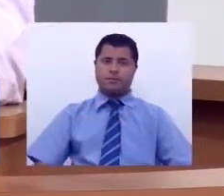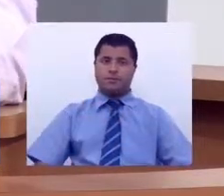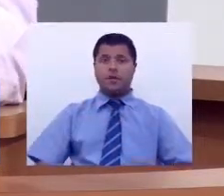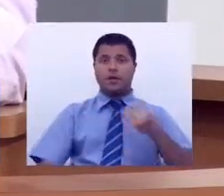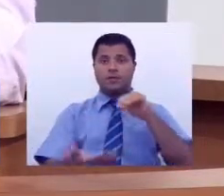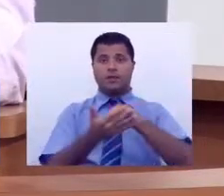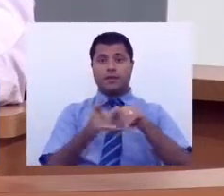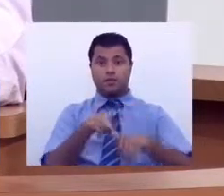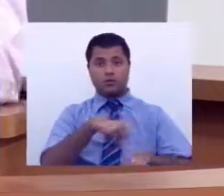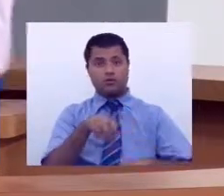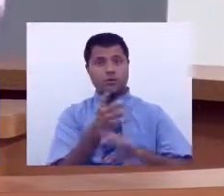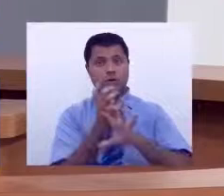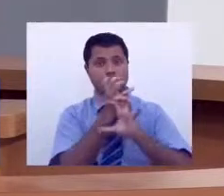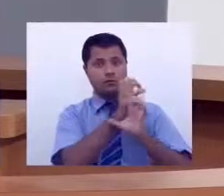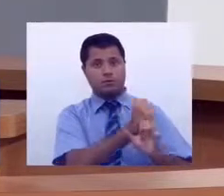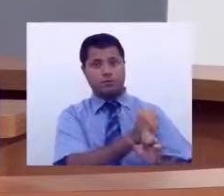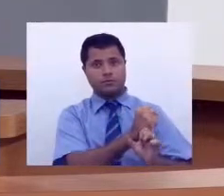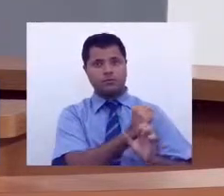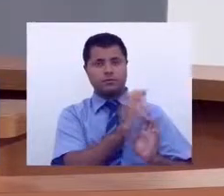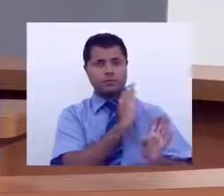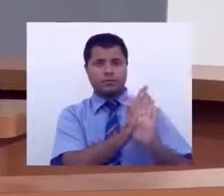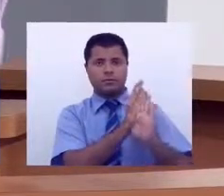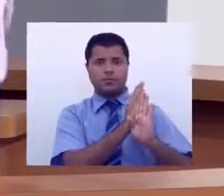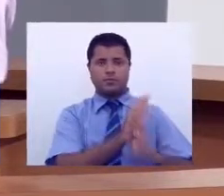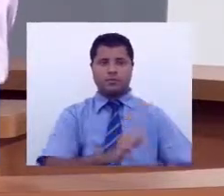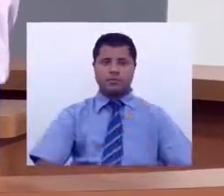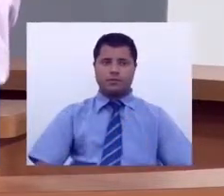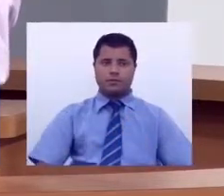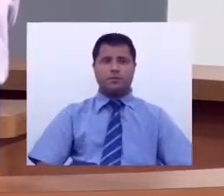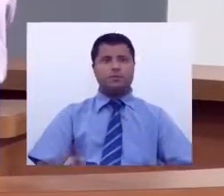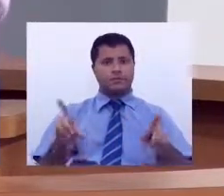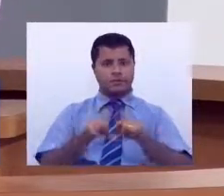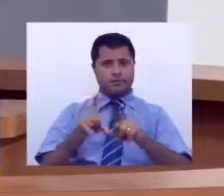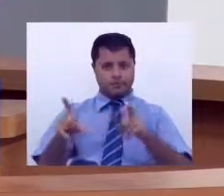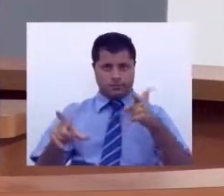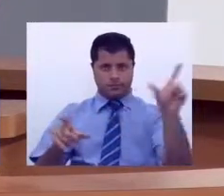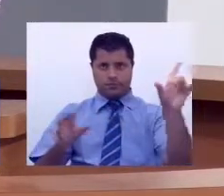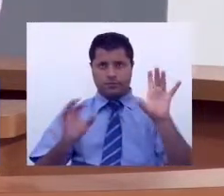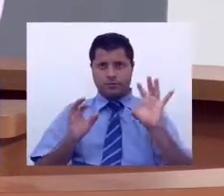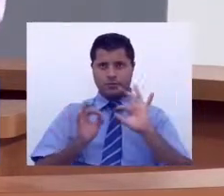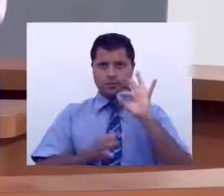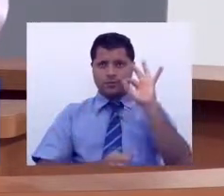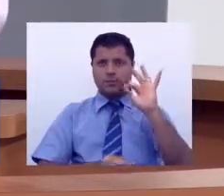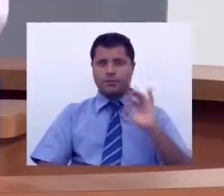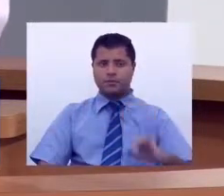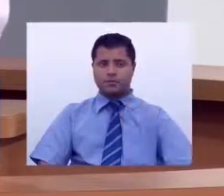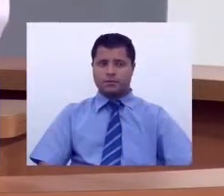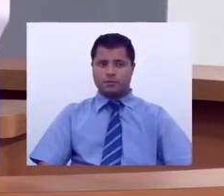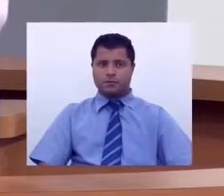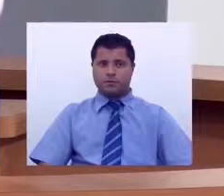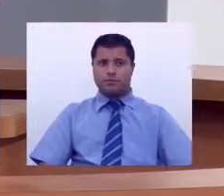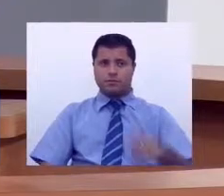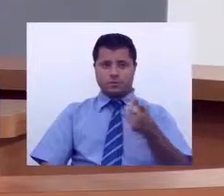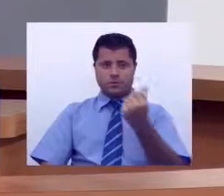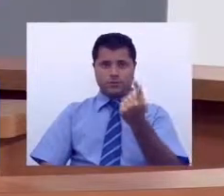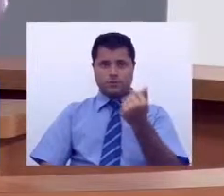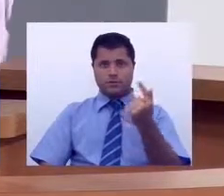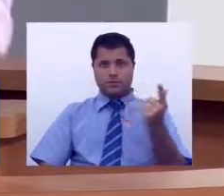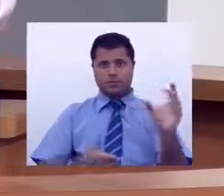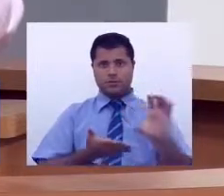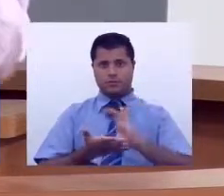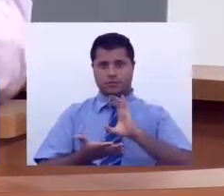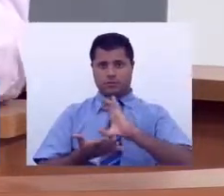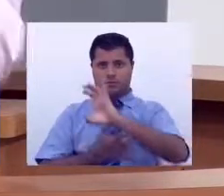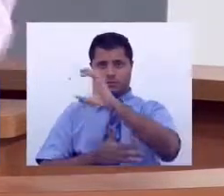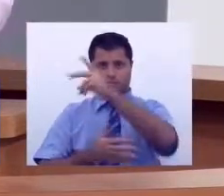no número. Então isso foi feito. E outro detalhe, vereador, o dinheiro que é subsidiado da